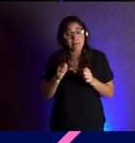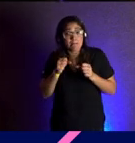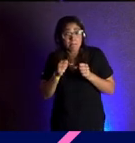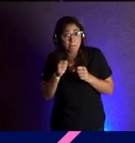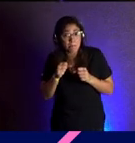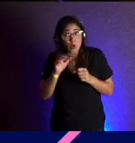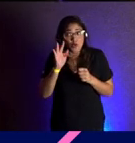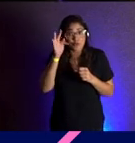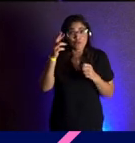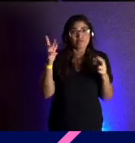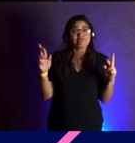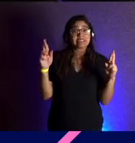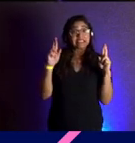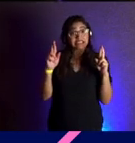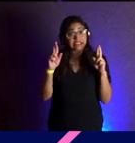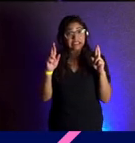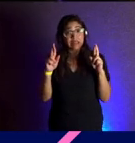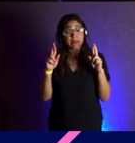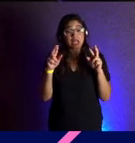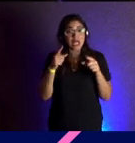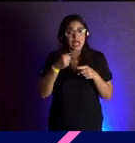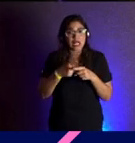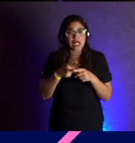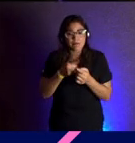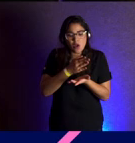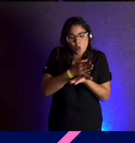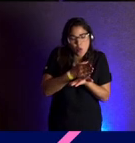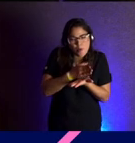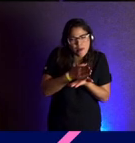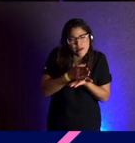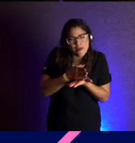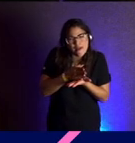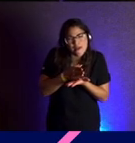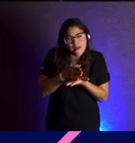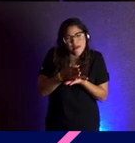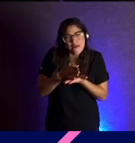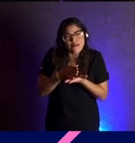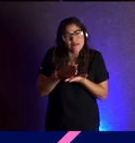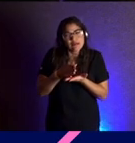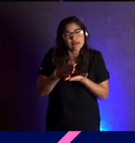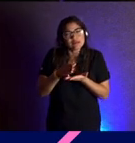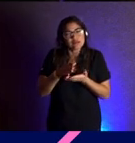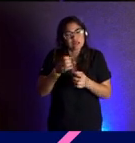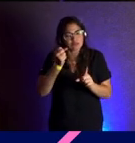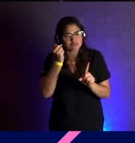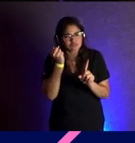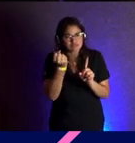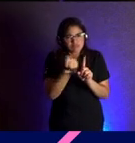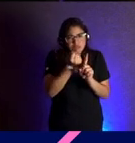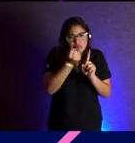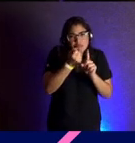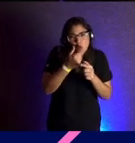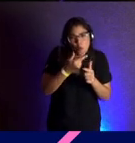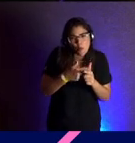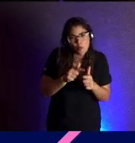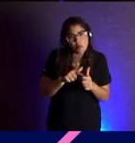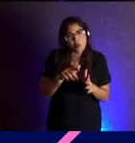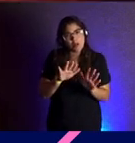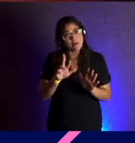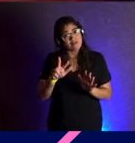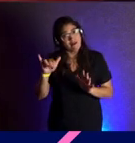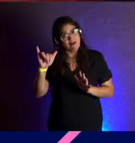quem causa o problema vai começar a ser afetado pelo problema. Sobre a forma de